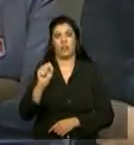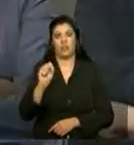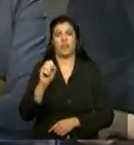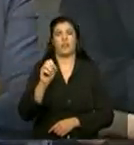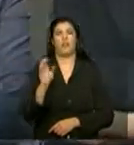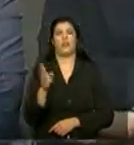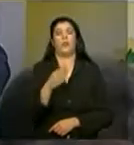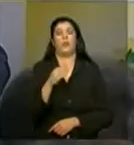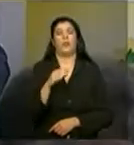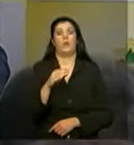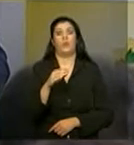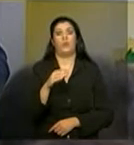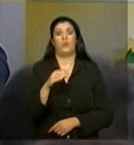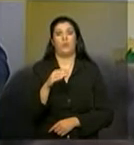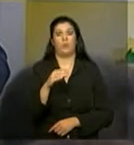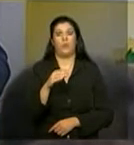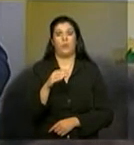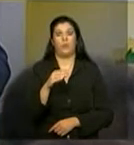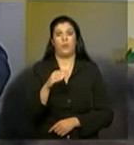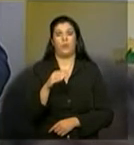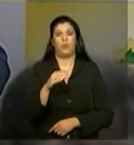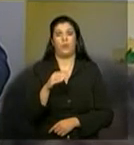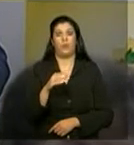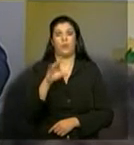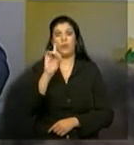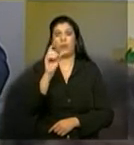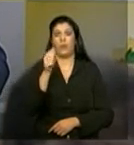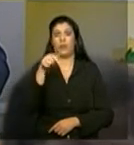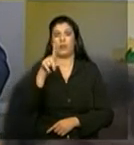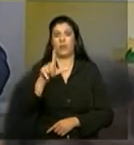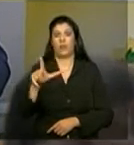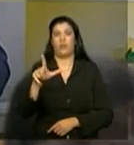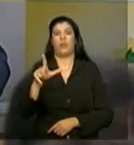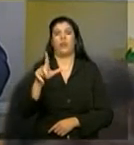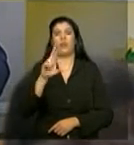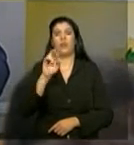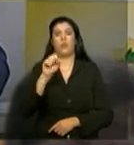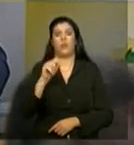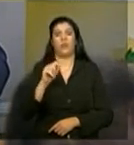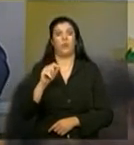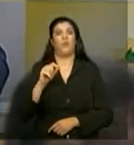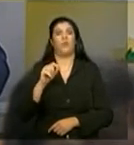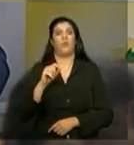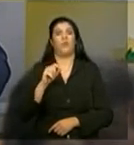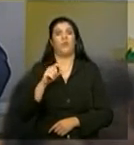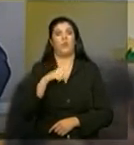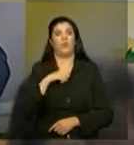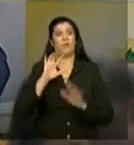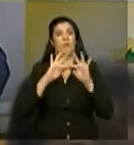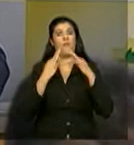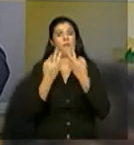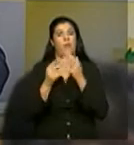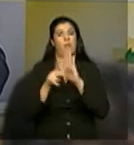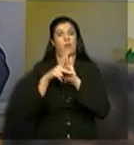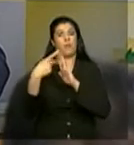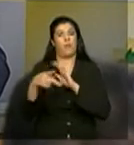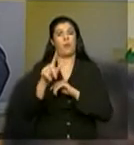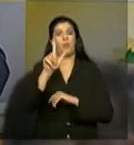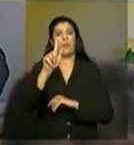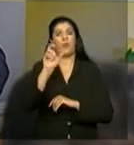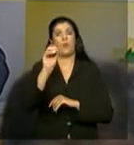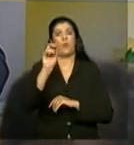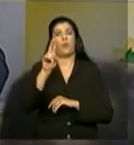teodoro goulart o senhor daniel revelou da cunha quero também saudar